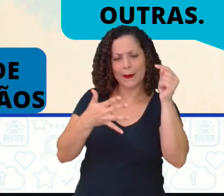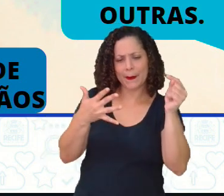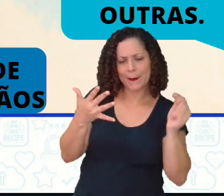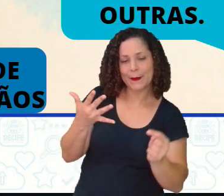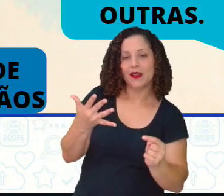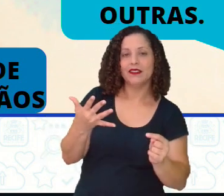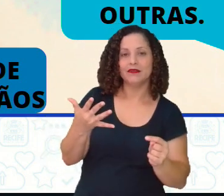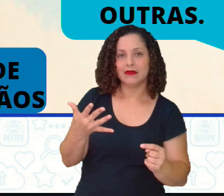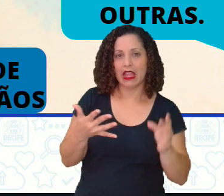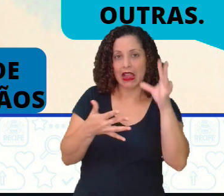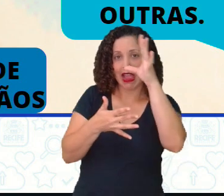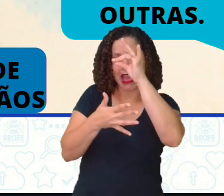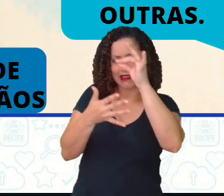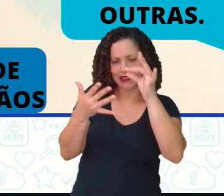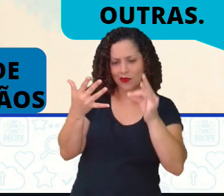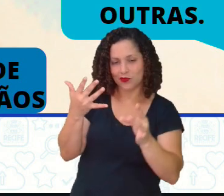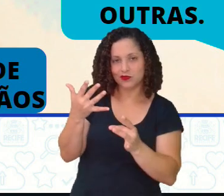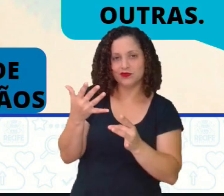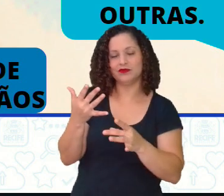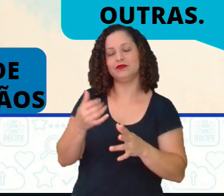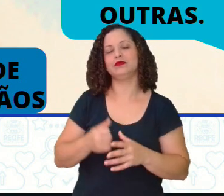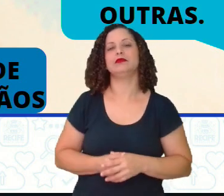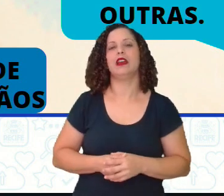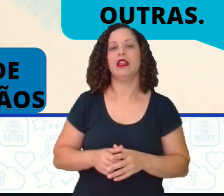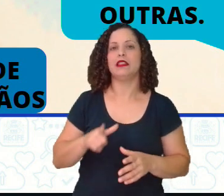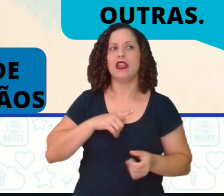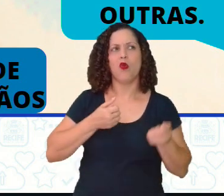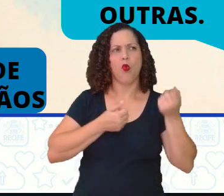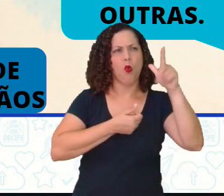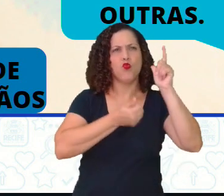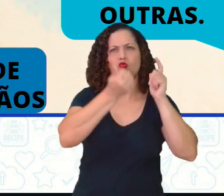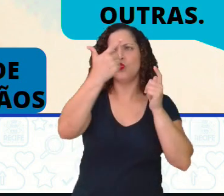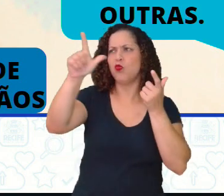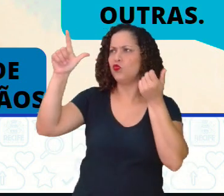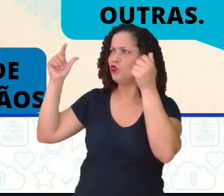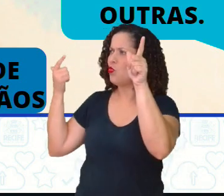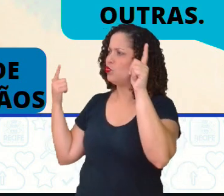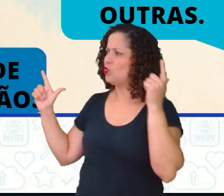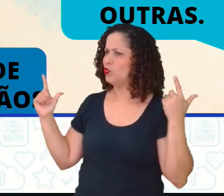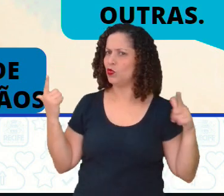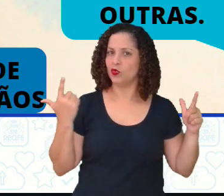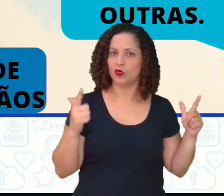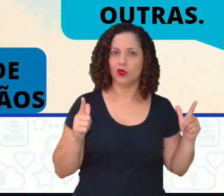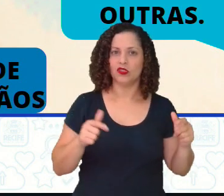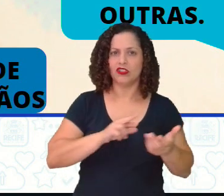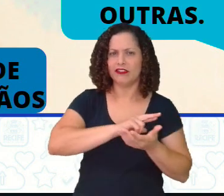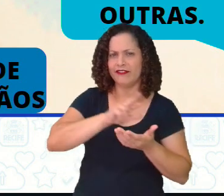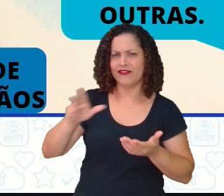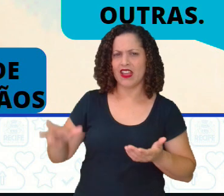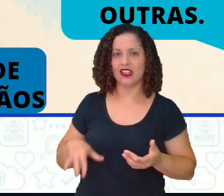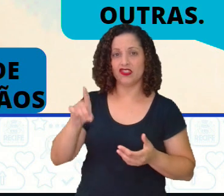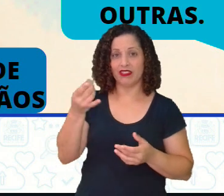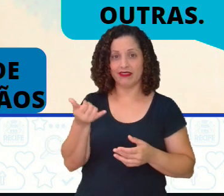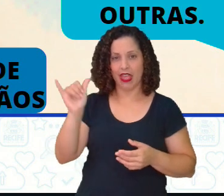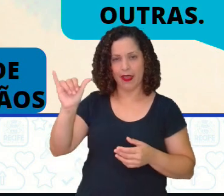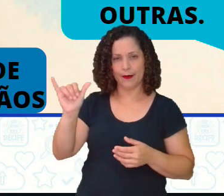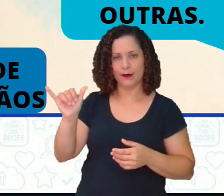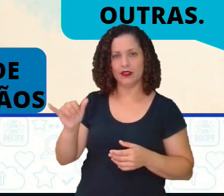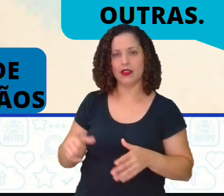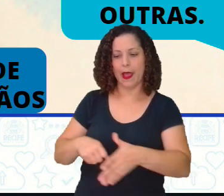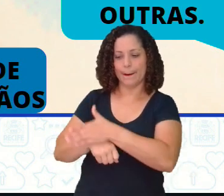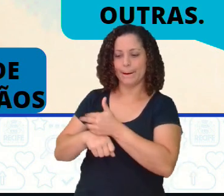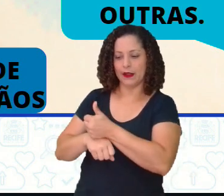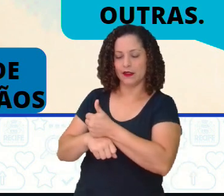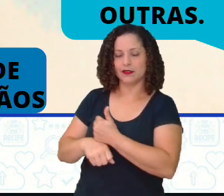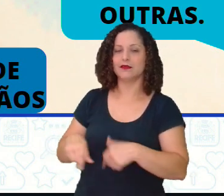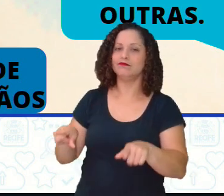Irmãos. Mas existem outras, como o Jardim do Campo das Princesas, a Praça do Derby e muitas outras praças